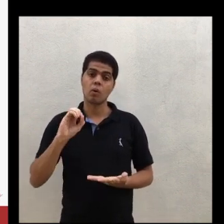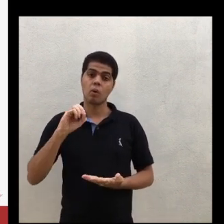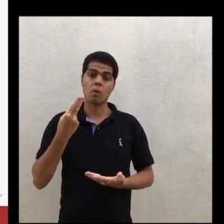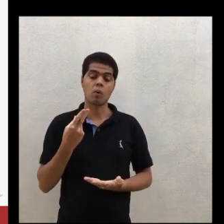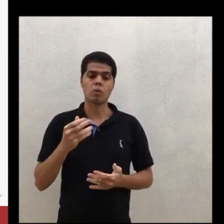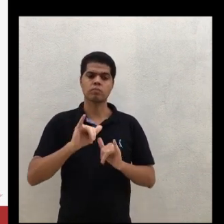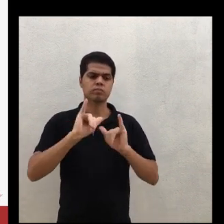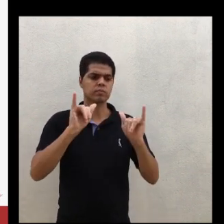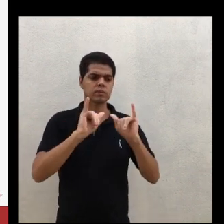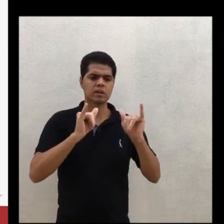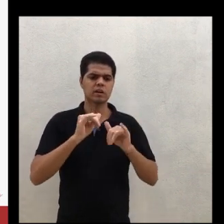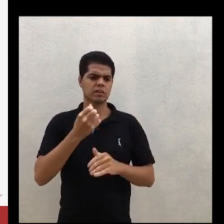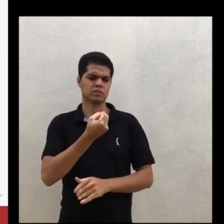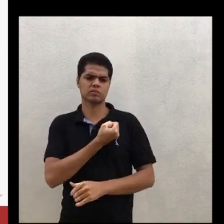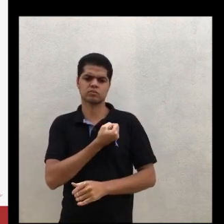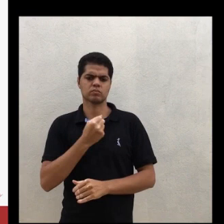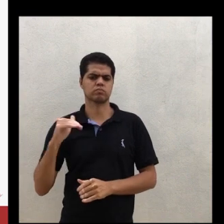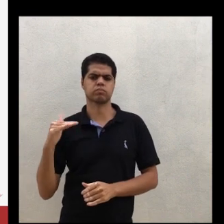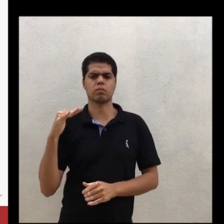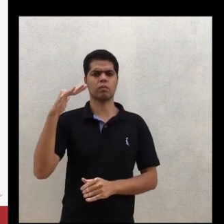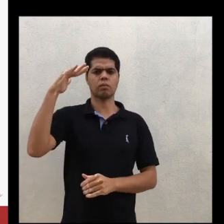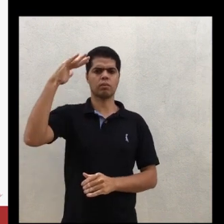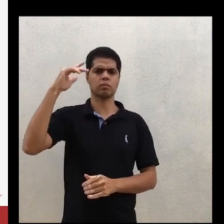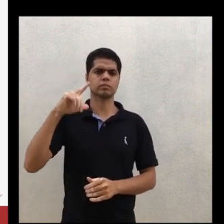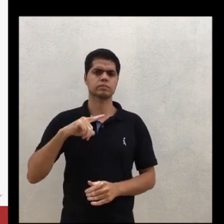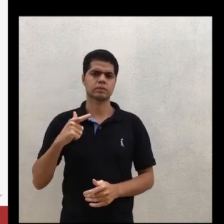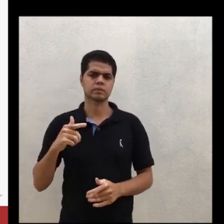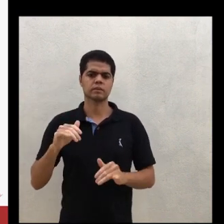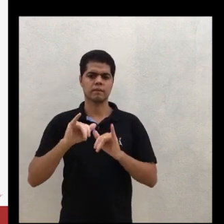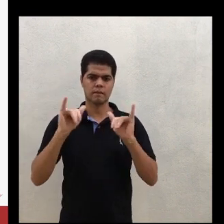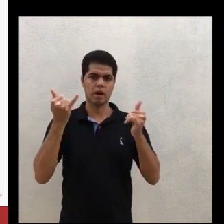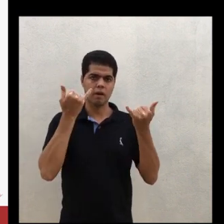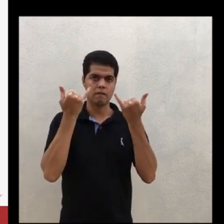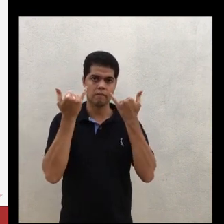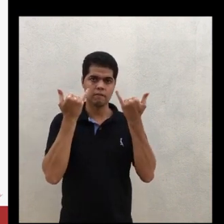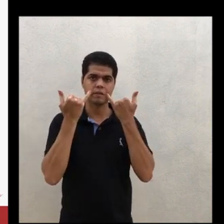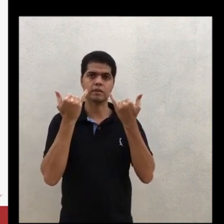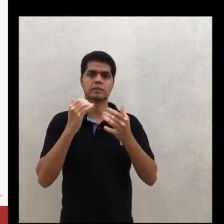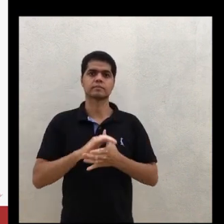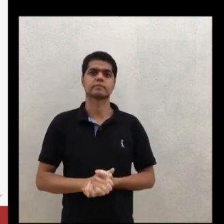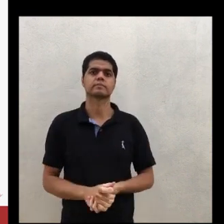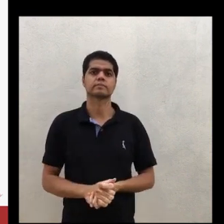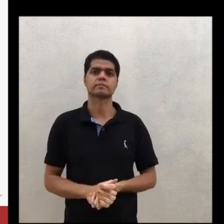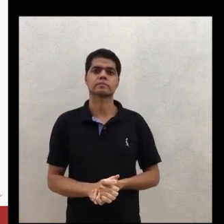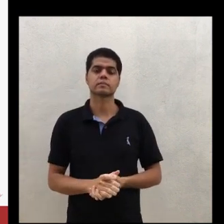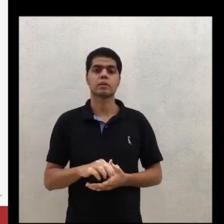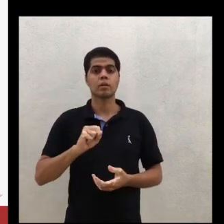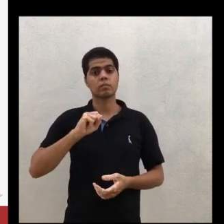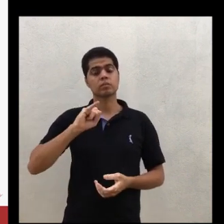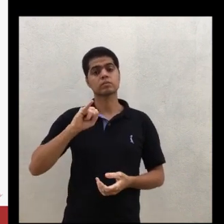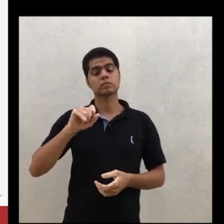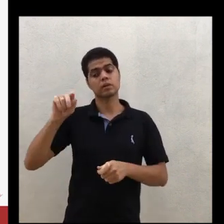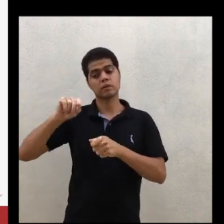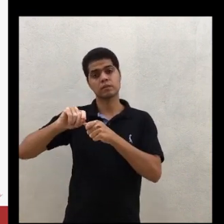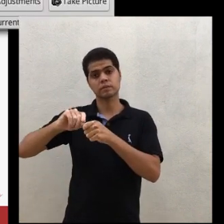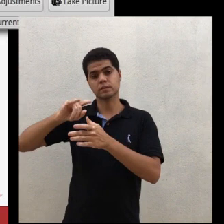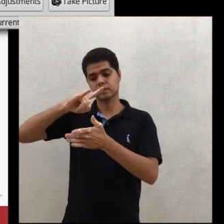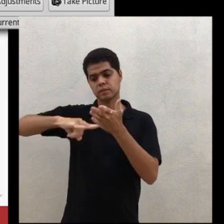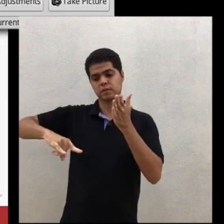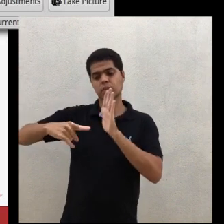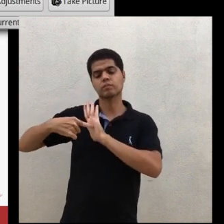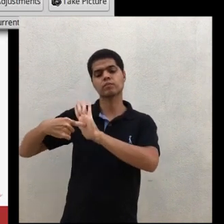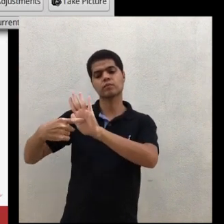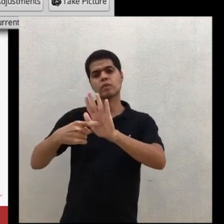Bom, fiz naquele documento que eu vou apresentar aqui para o JFuzzy Logic, né? Eu